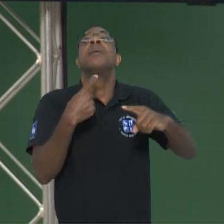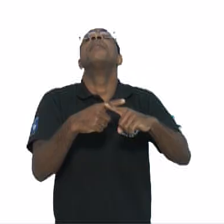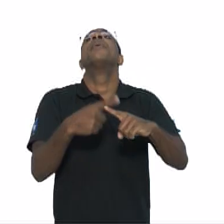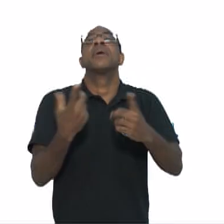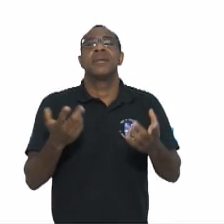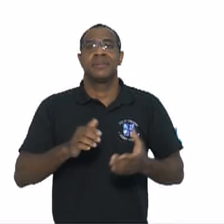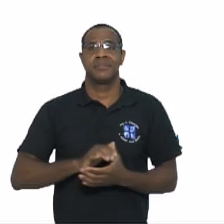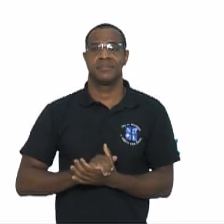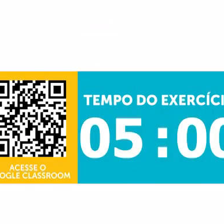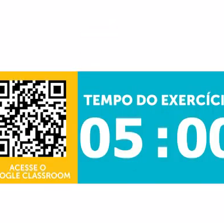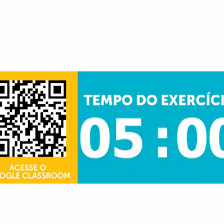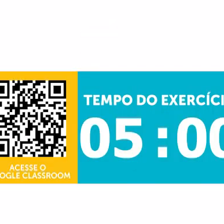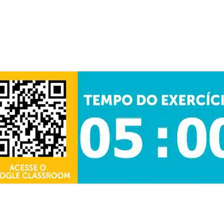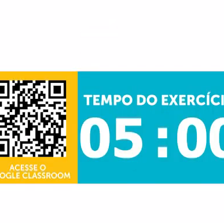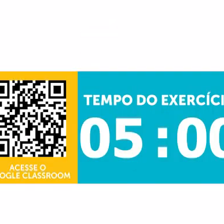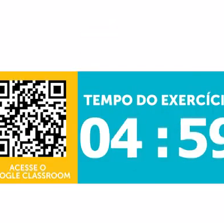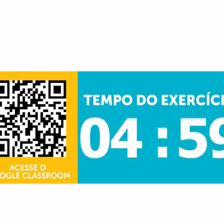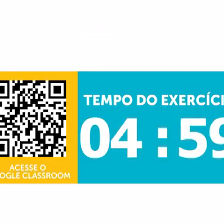combinado?